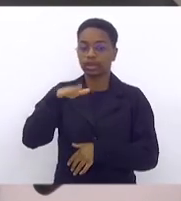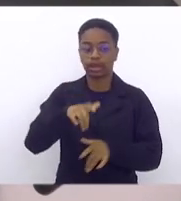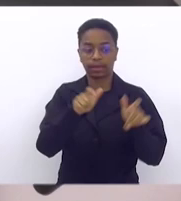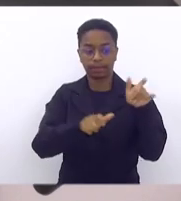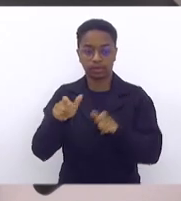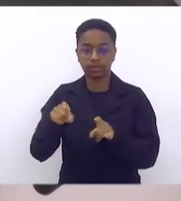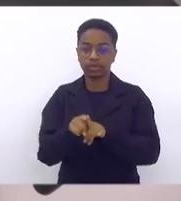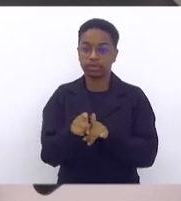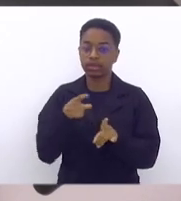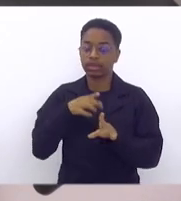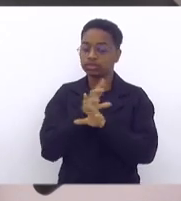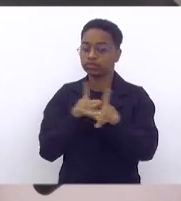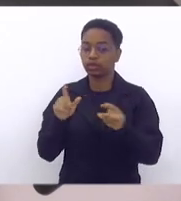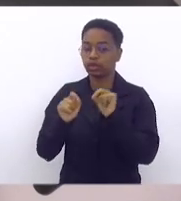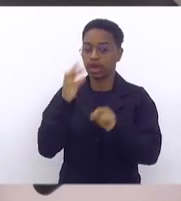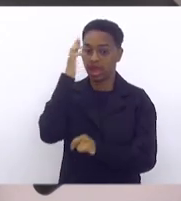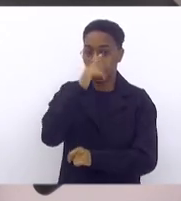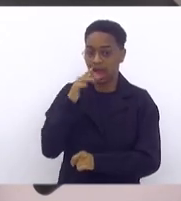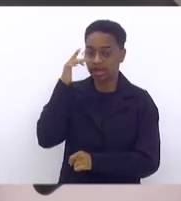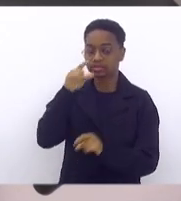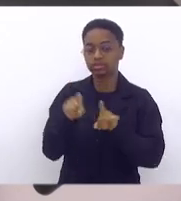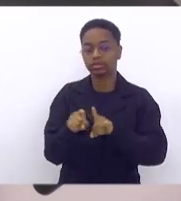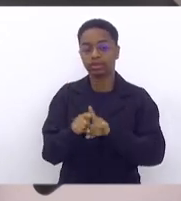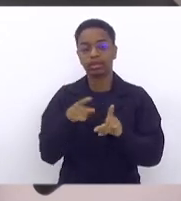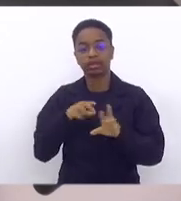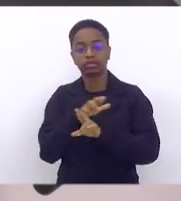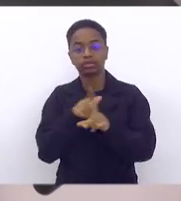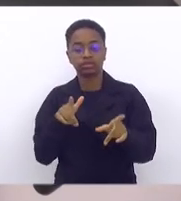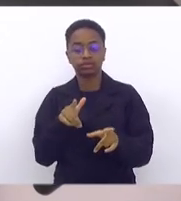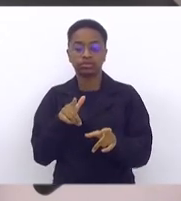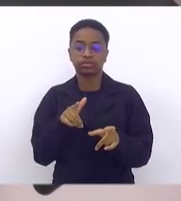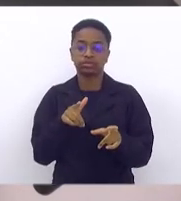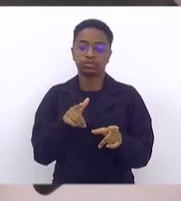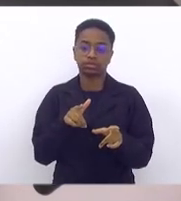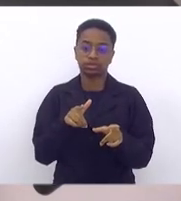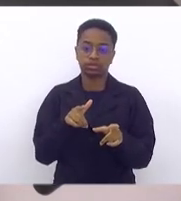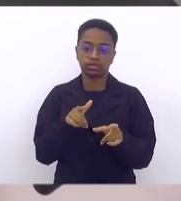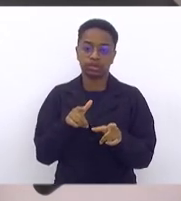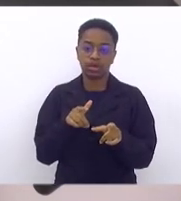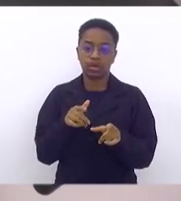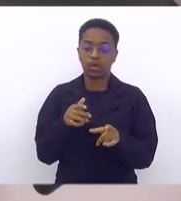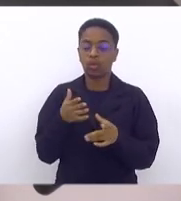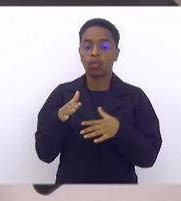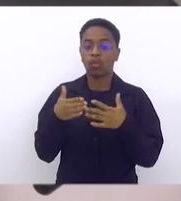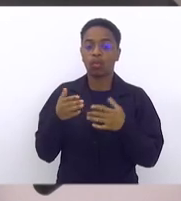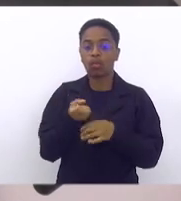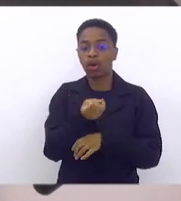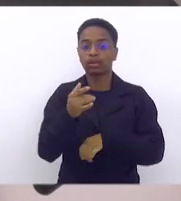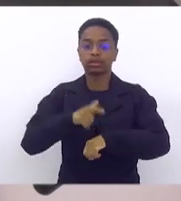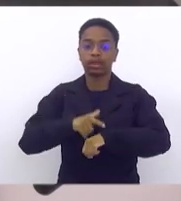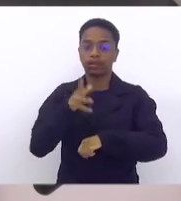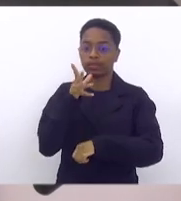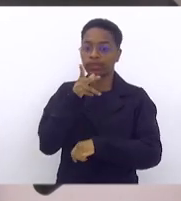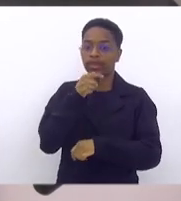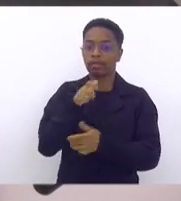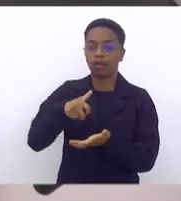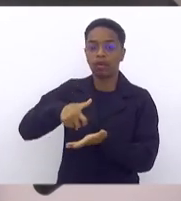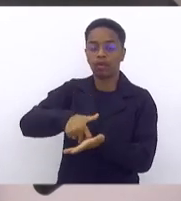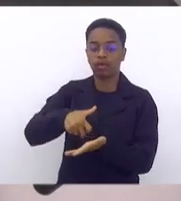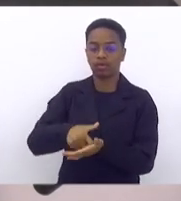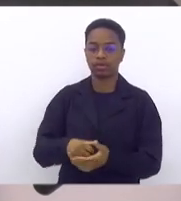diferença é na questão racial, e há uma diferença, inclusive, no tamanho da pena, né?